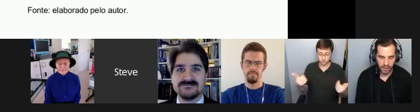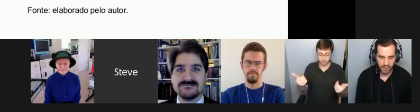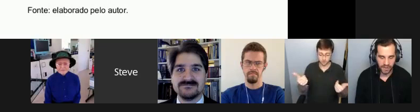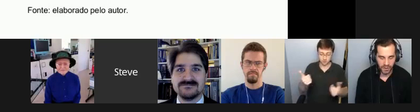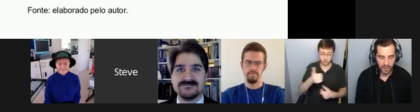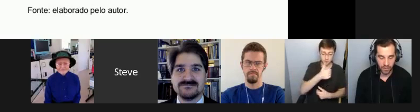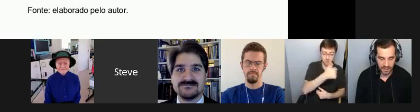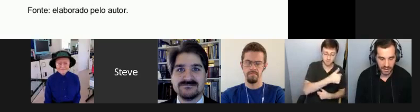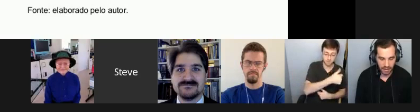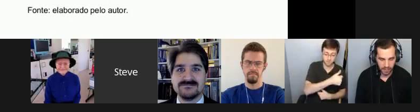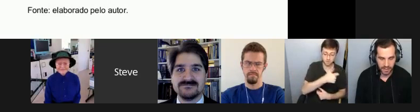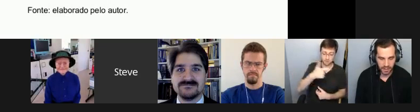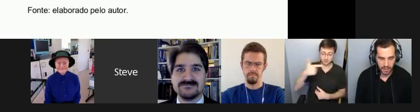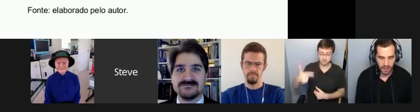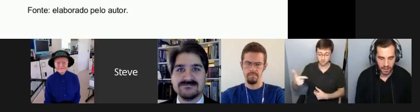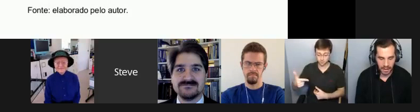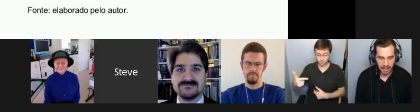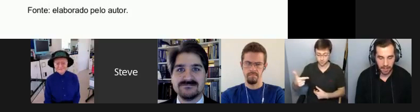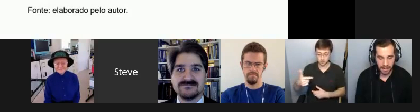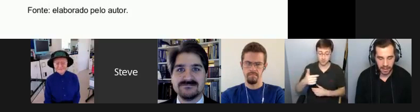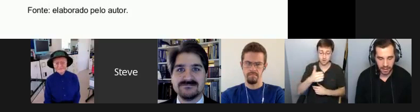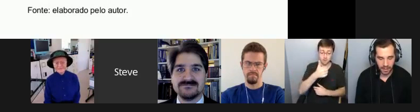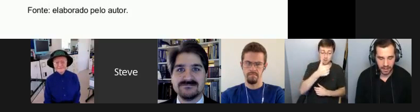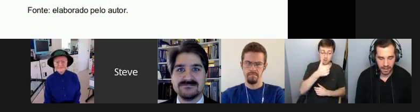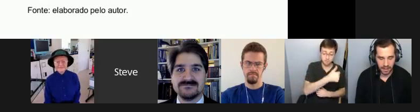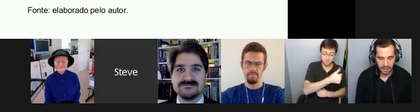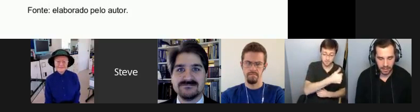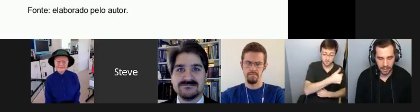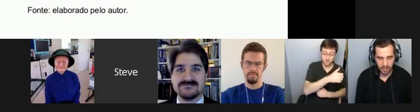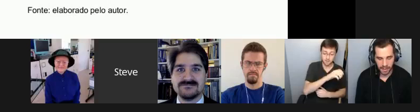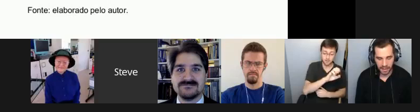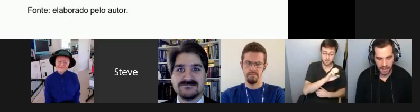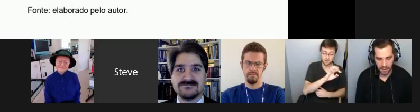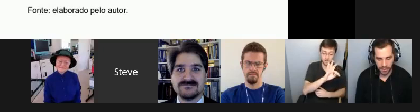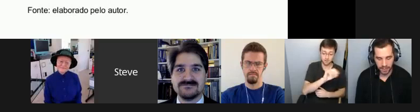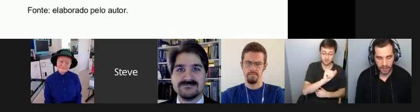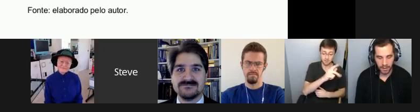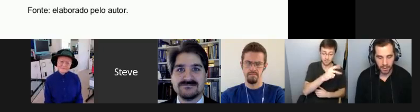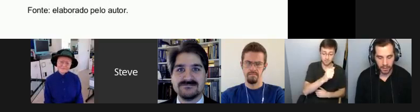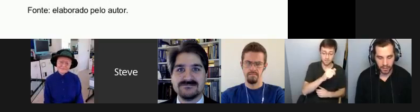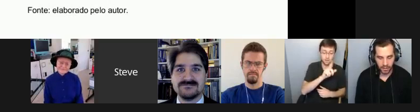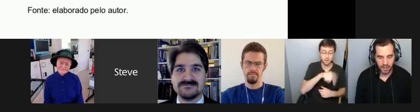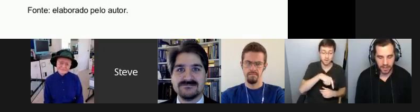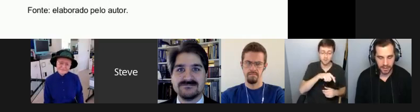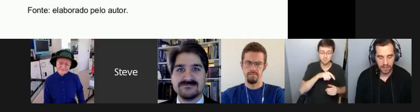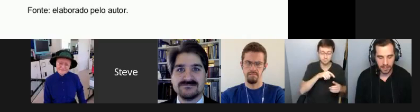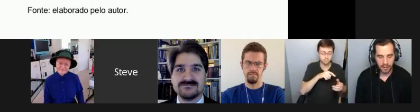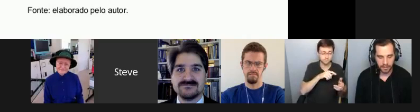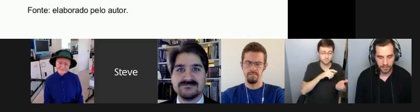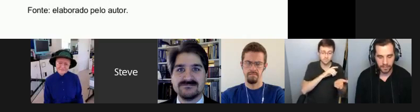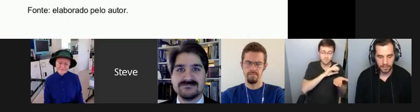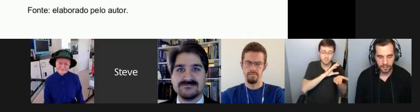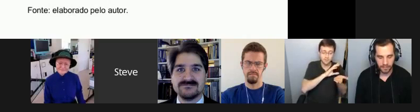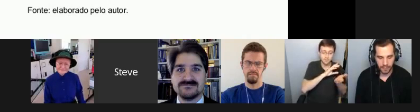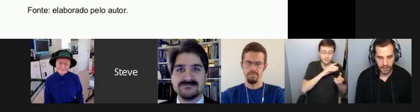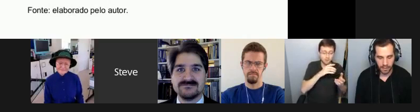ela foi dividida em duas etapas. Né? Na primeira etapa, nós